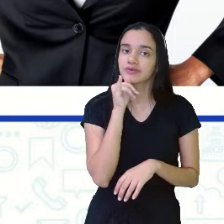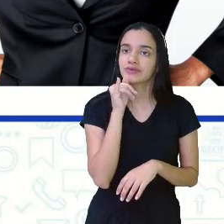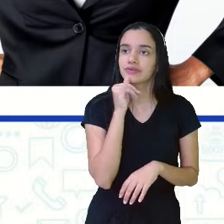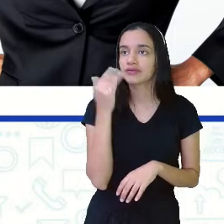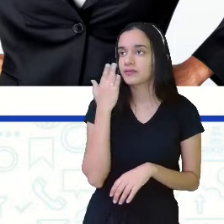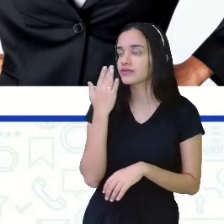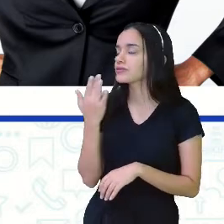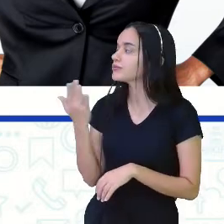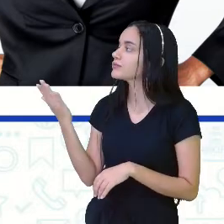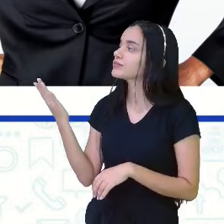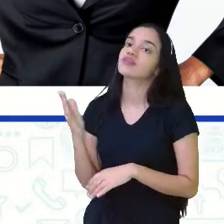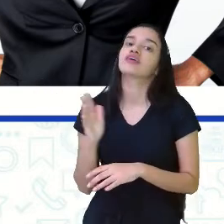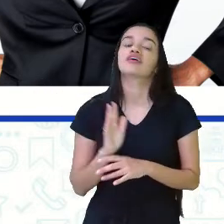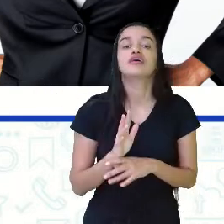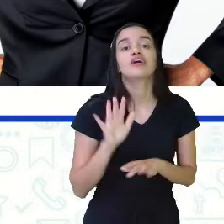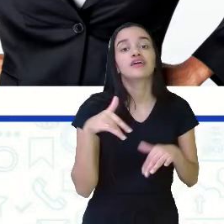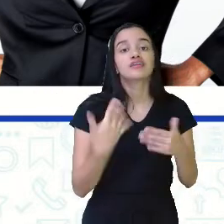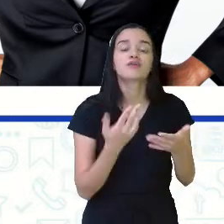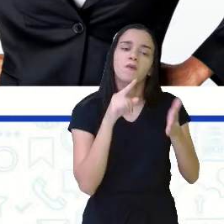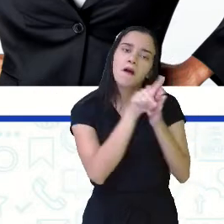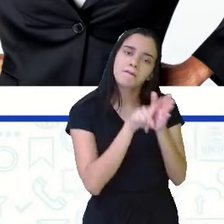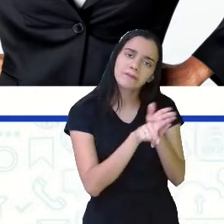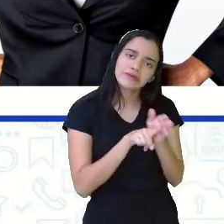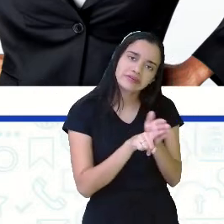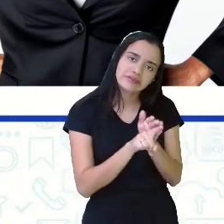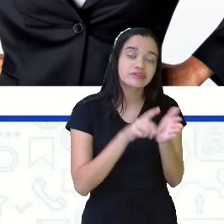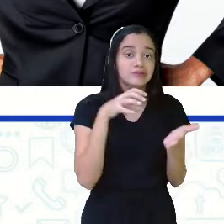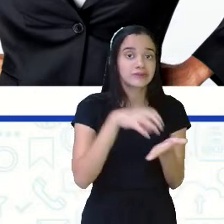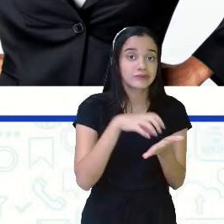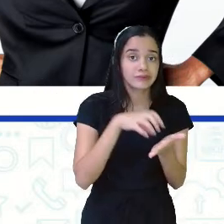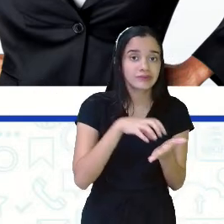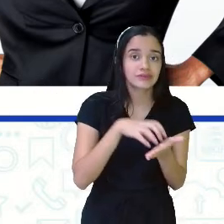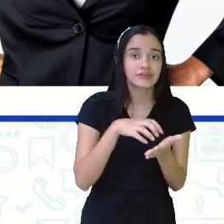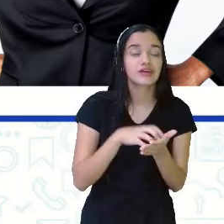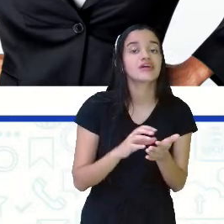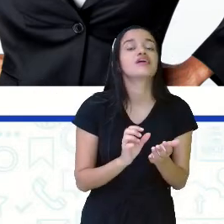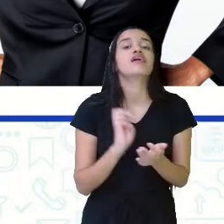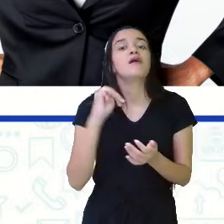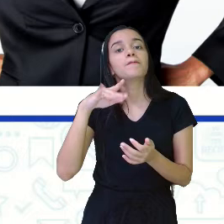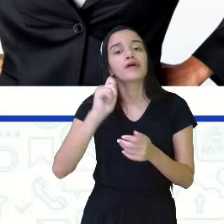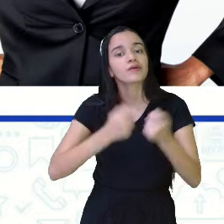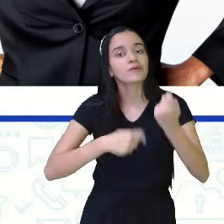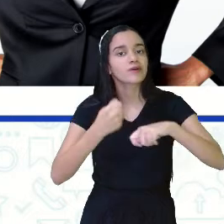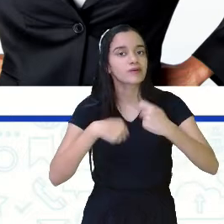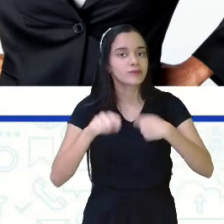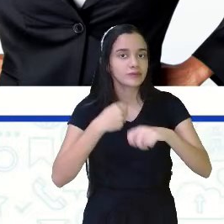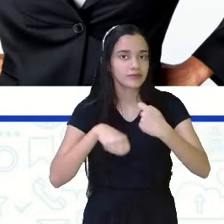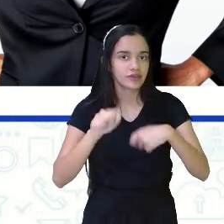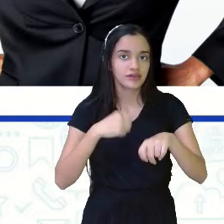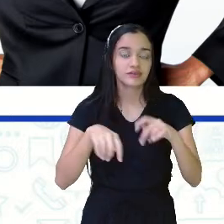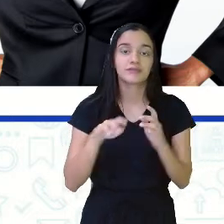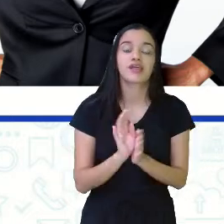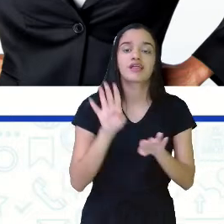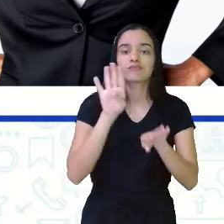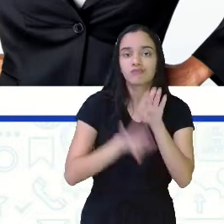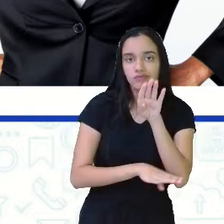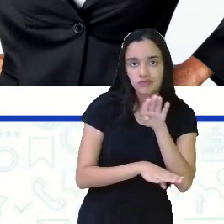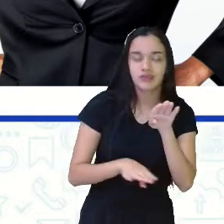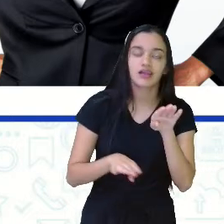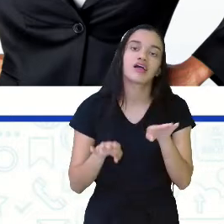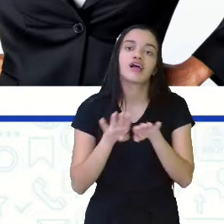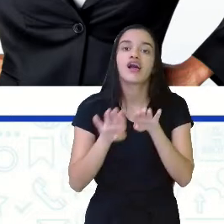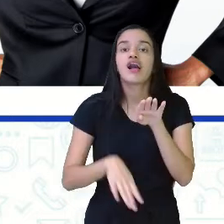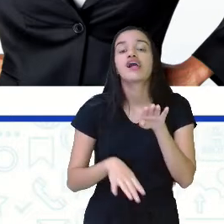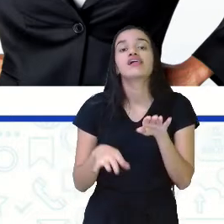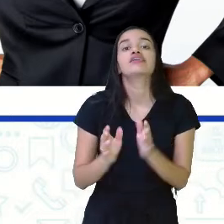trouxe. Segundo pesquisa do Centro de Pesquisa em Macroeconomia das Desigualdades da Universidade